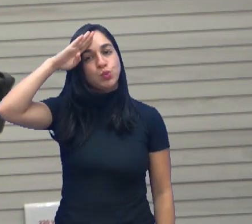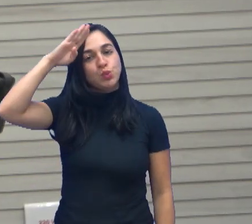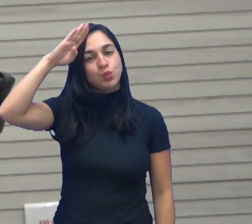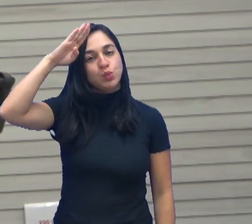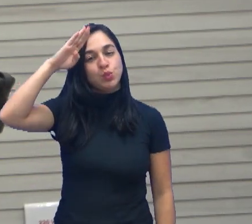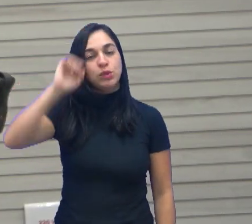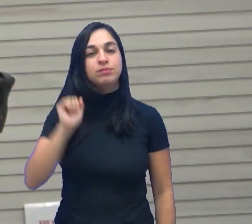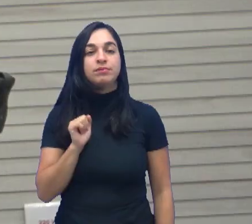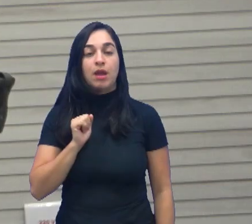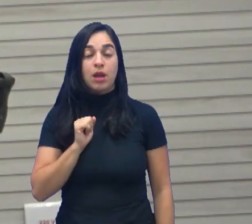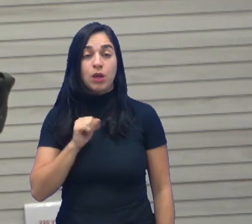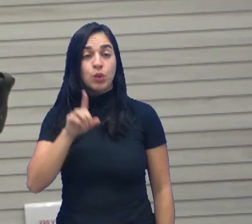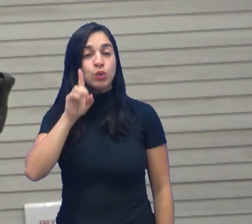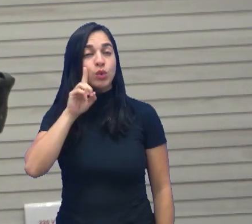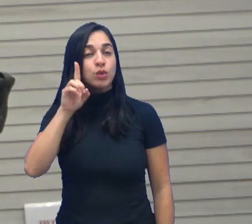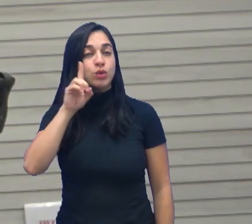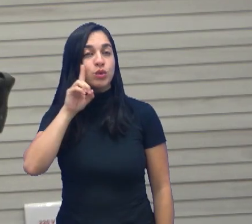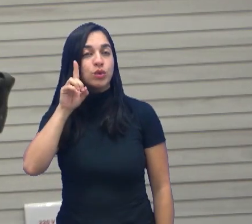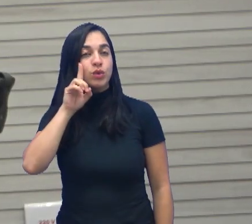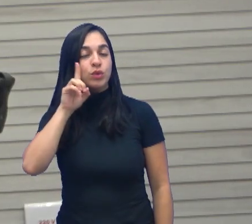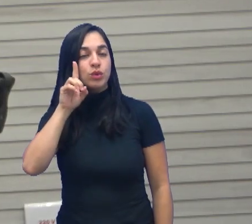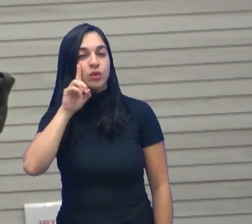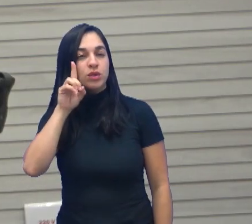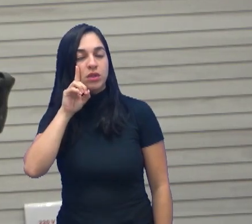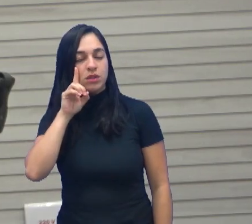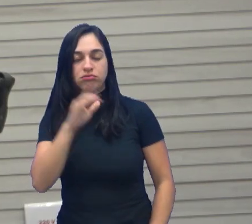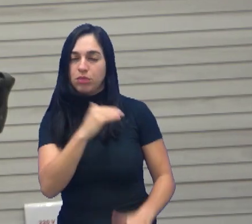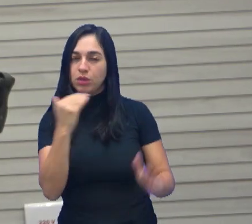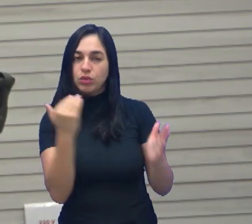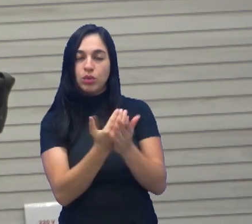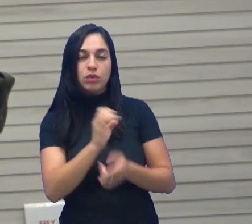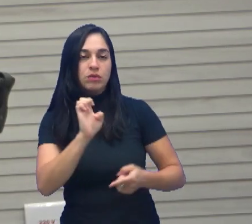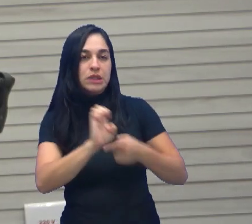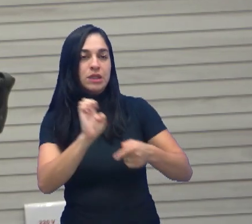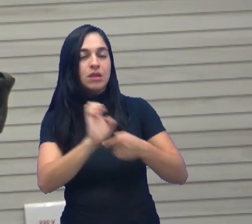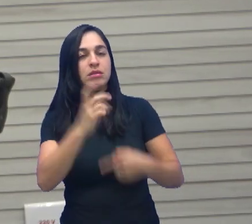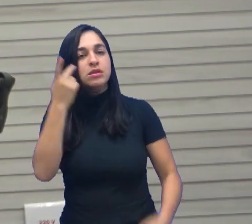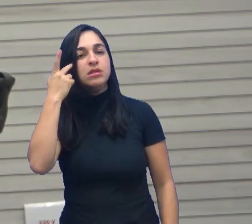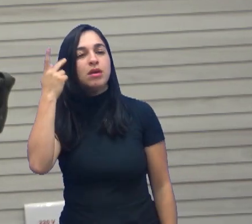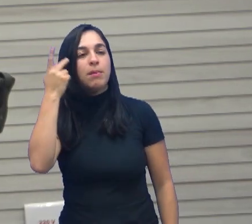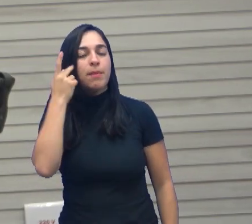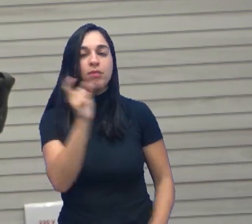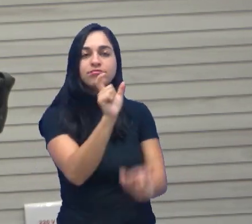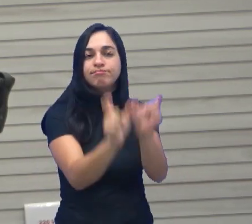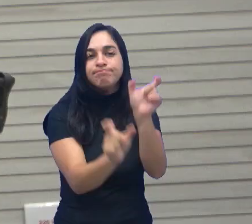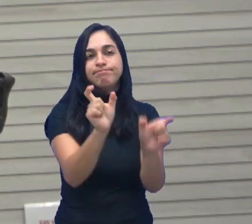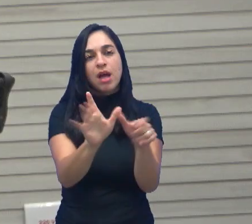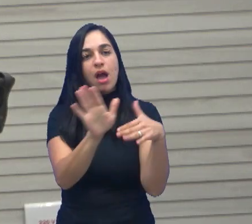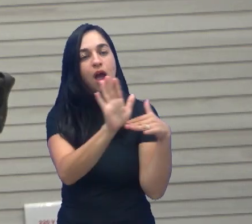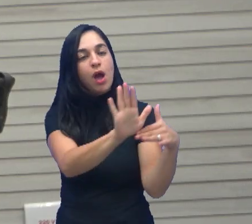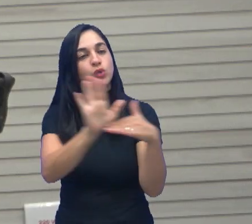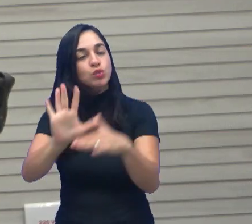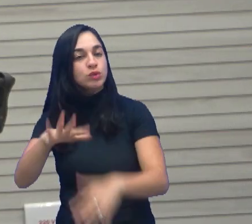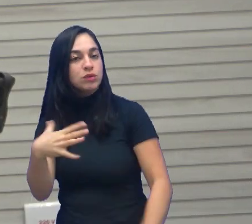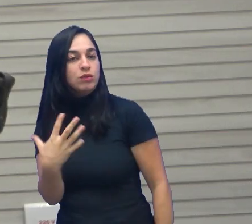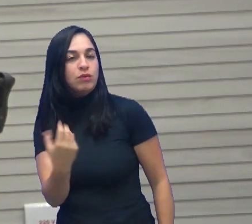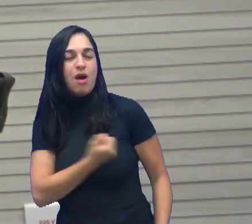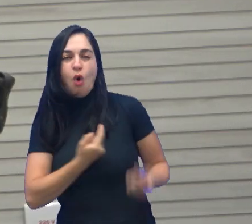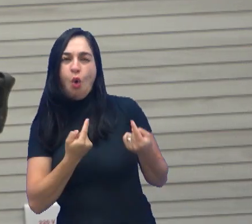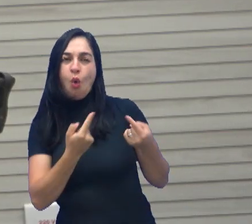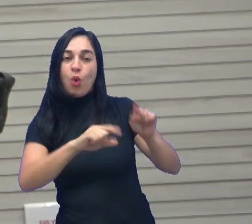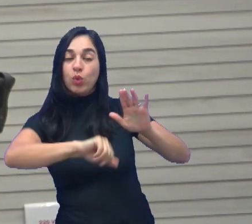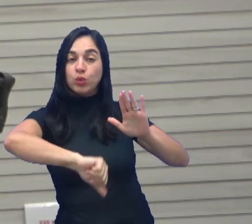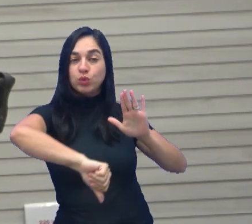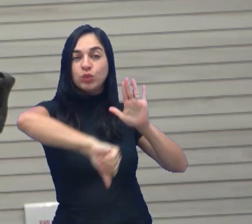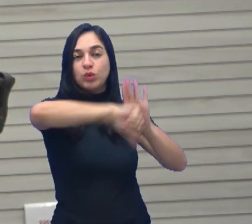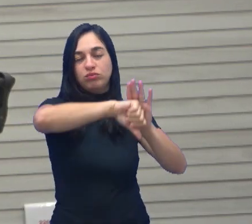merece todos os dias policiais pelo todo o estado de São Paulo, salvando vidas, combatendo o crime, o tráfico,